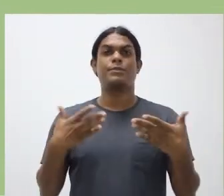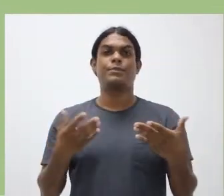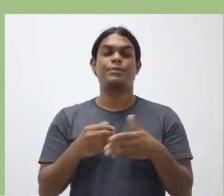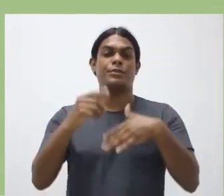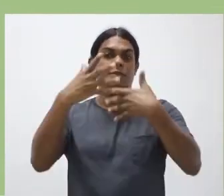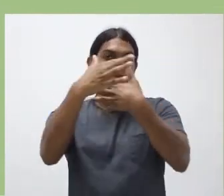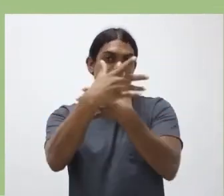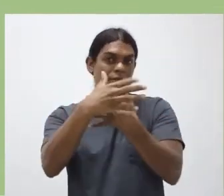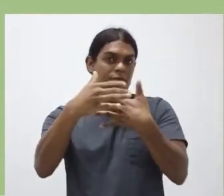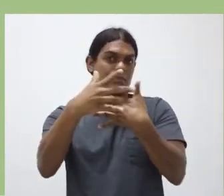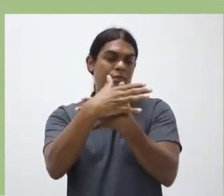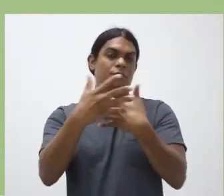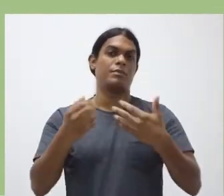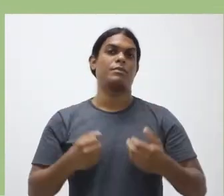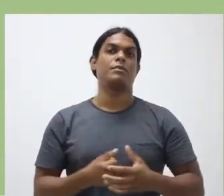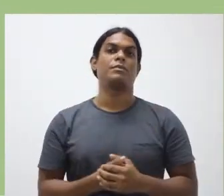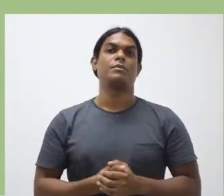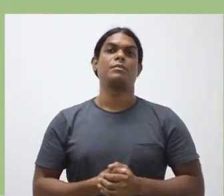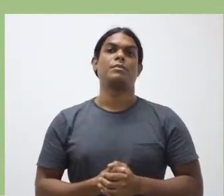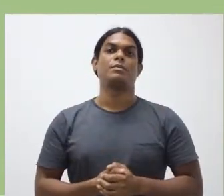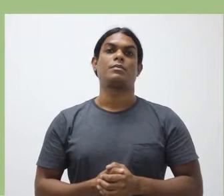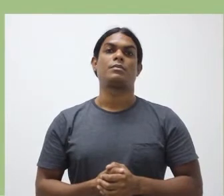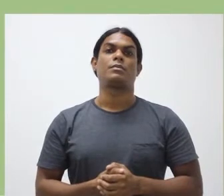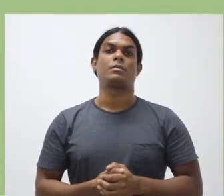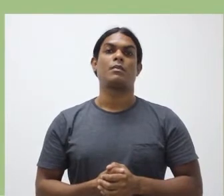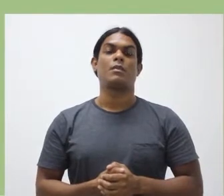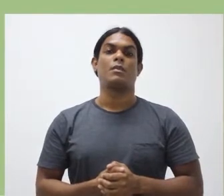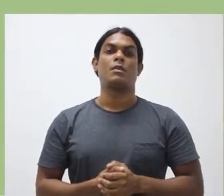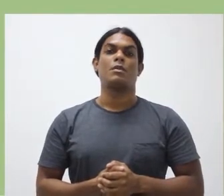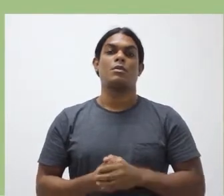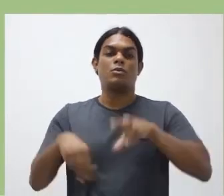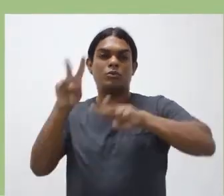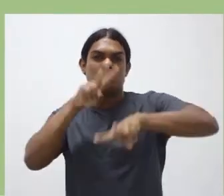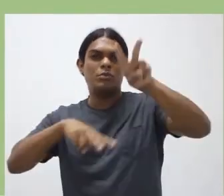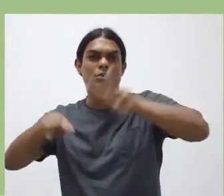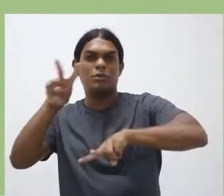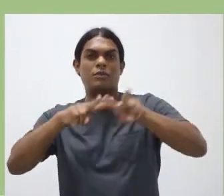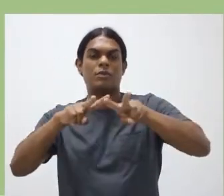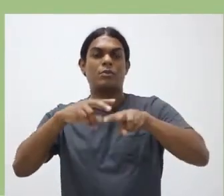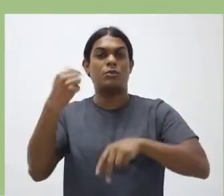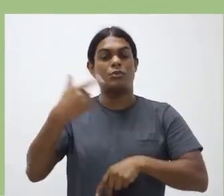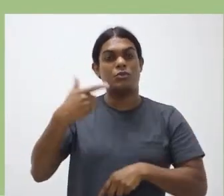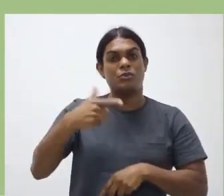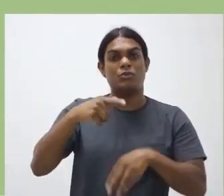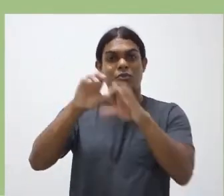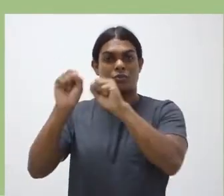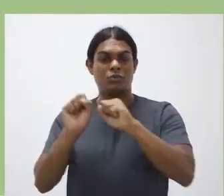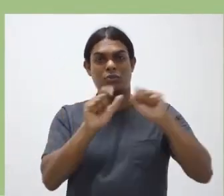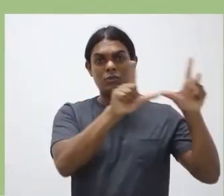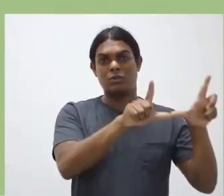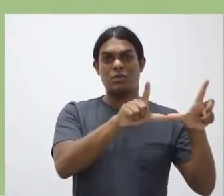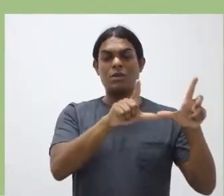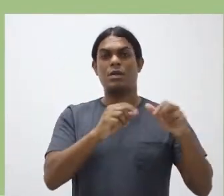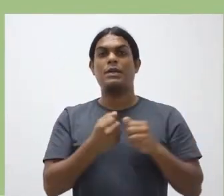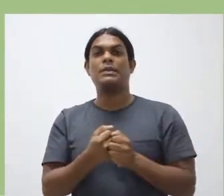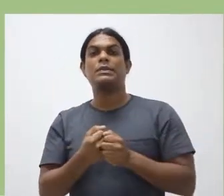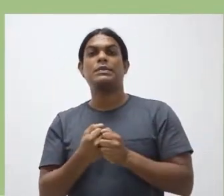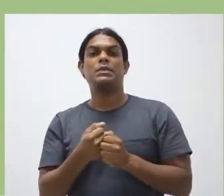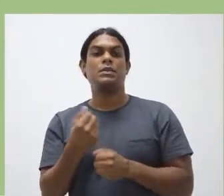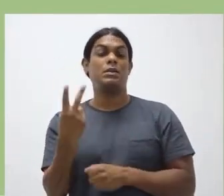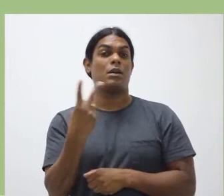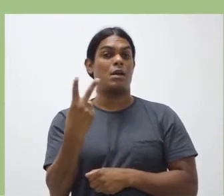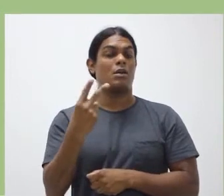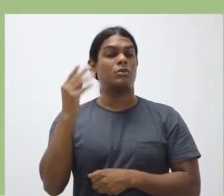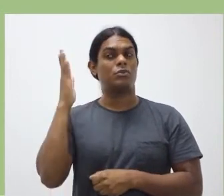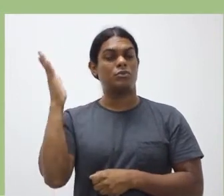forte, é privilegiada. Quando nós vemos o slide seguinte, o que nós percebemos? Que ambas